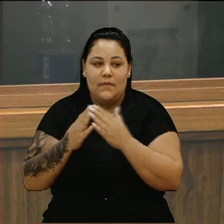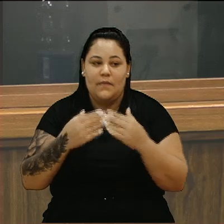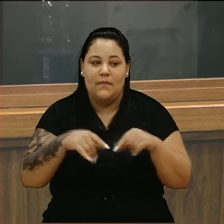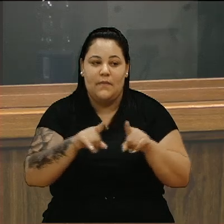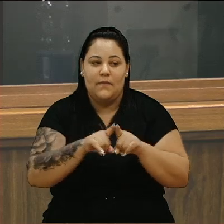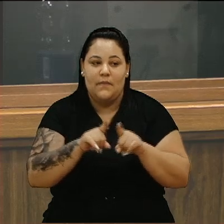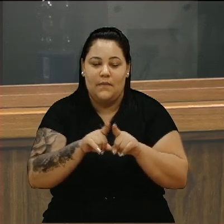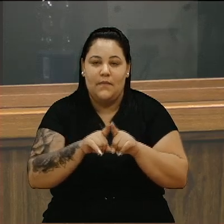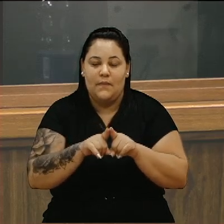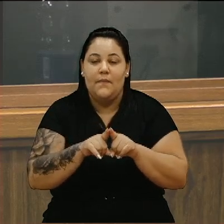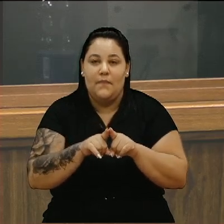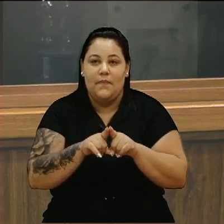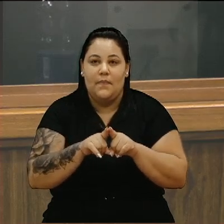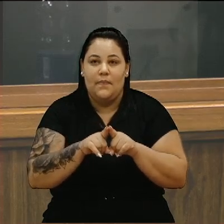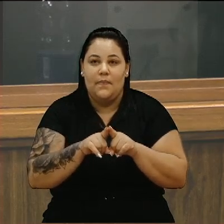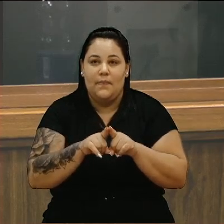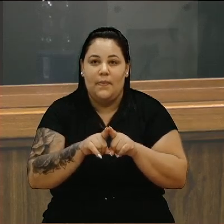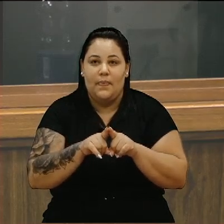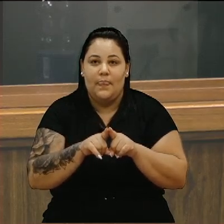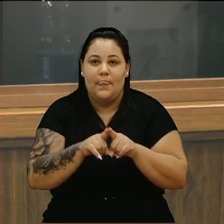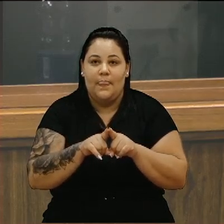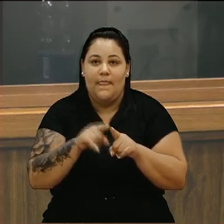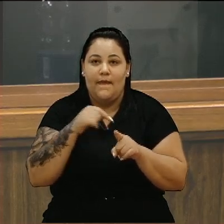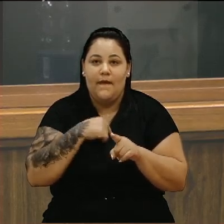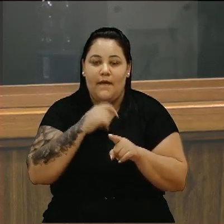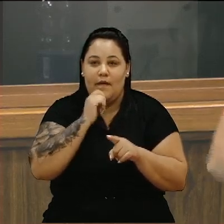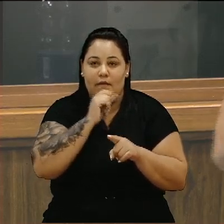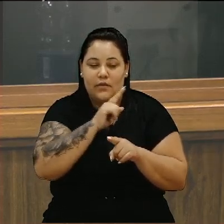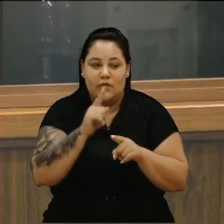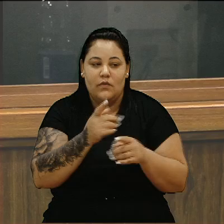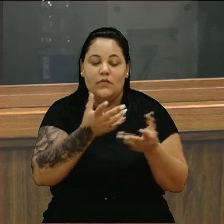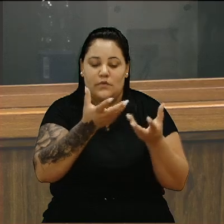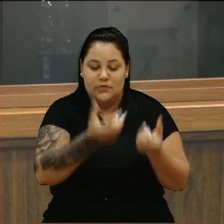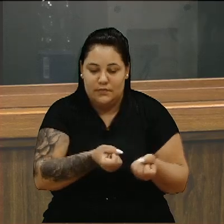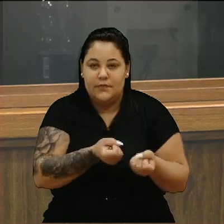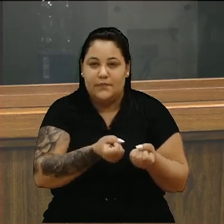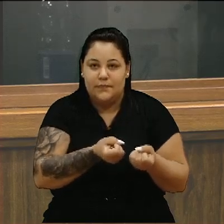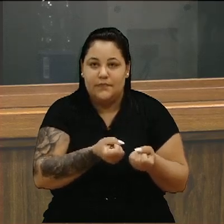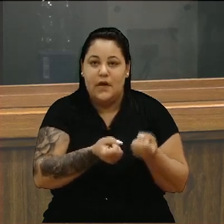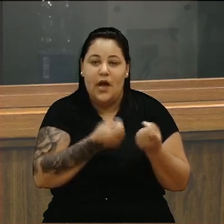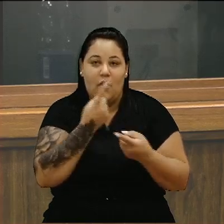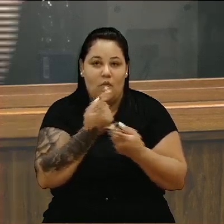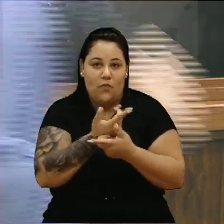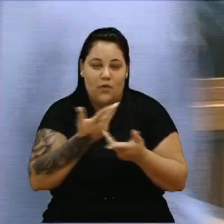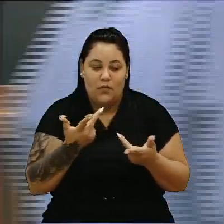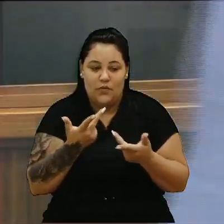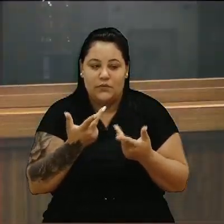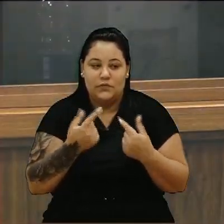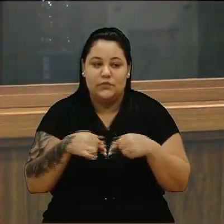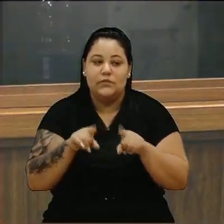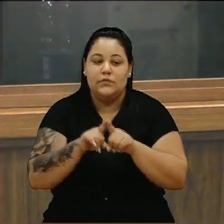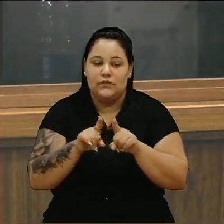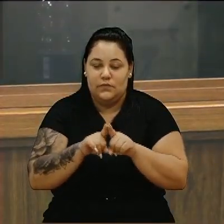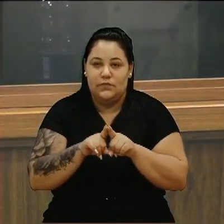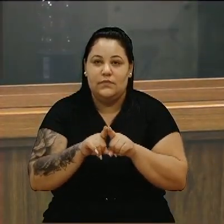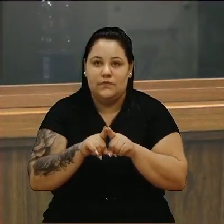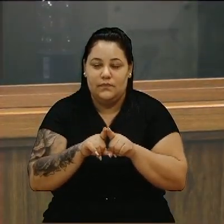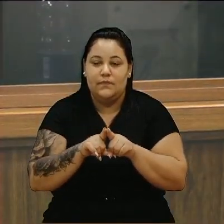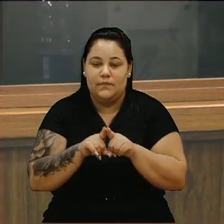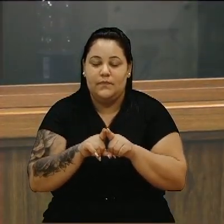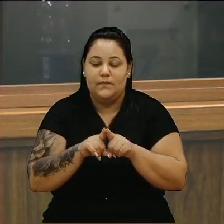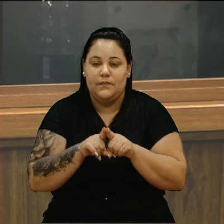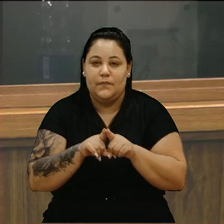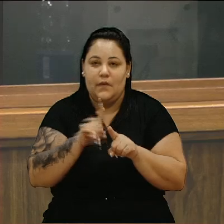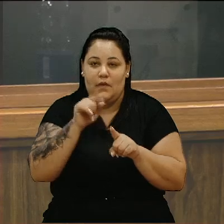sua regularização. E não vão receber se não for feito alguma coisa, algum procedimento